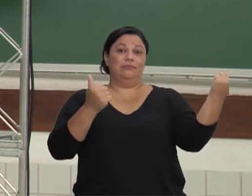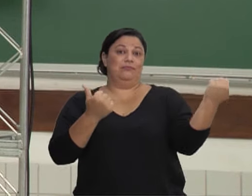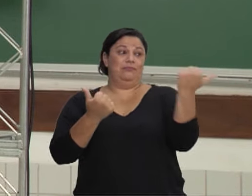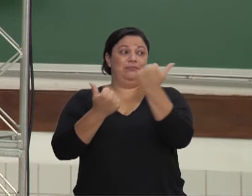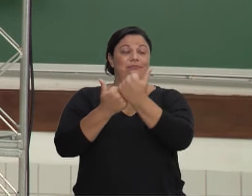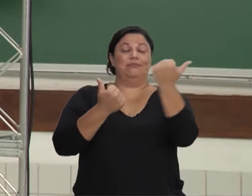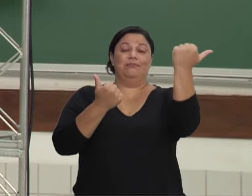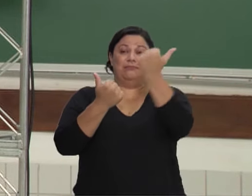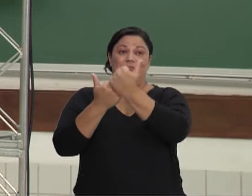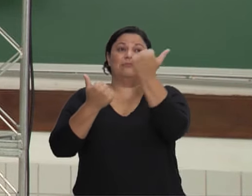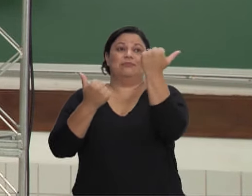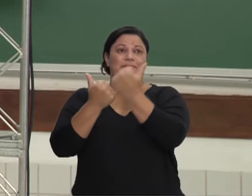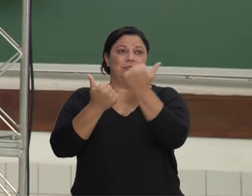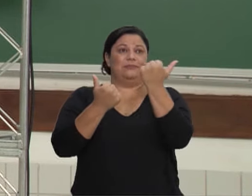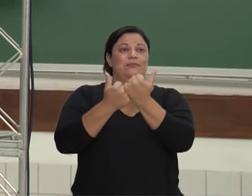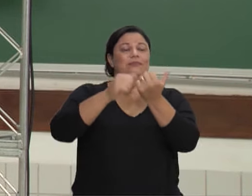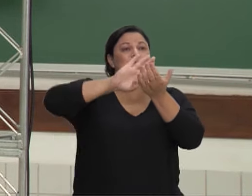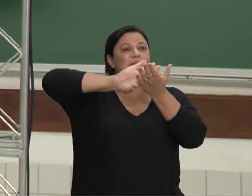o